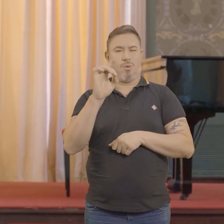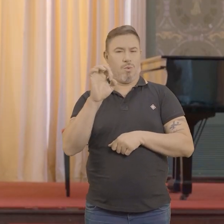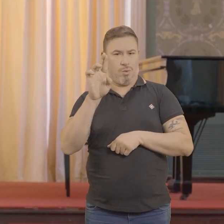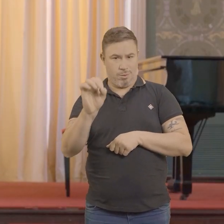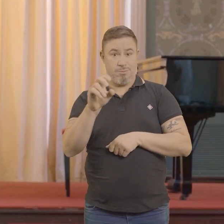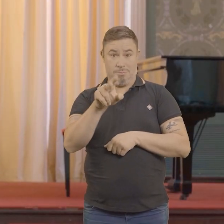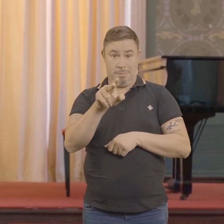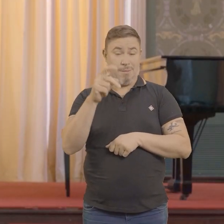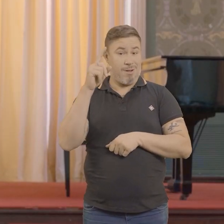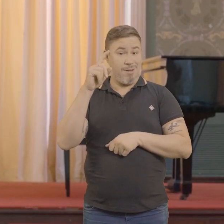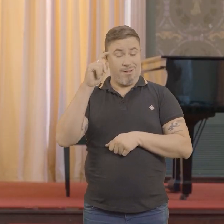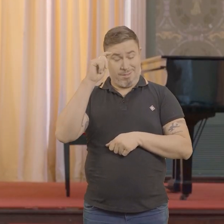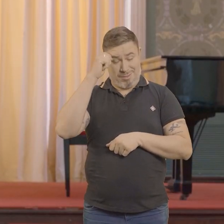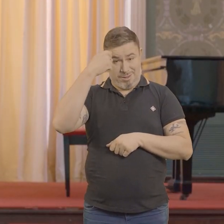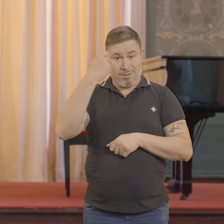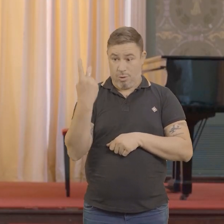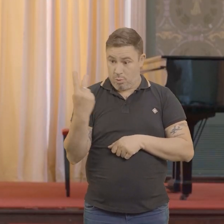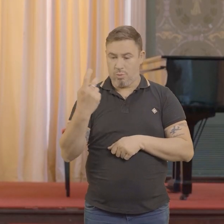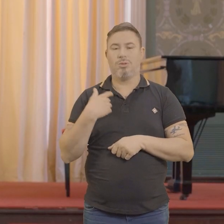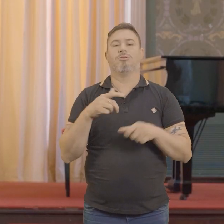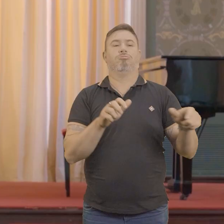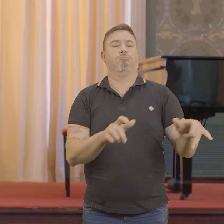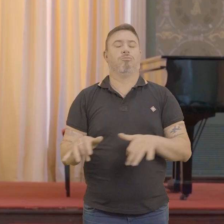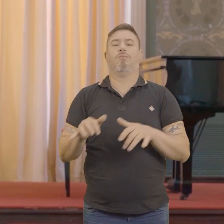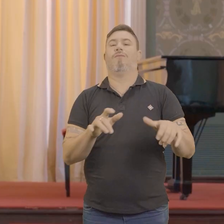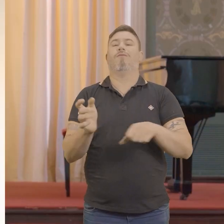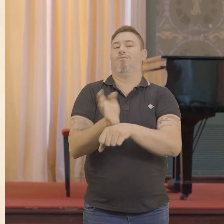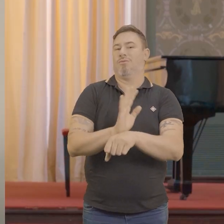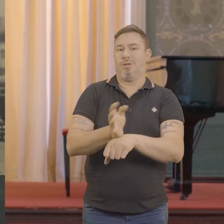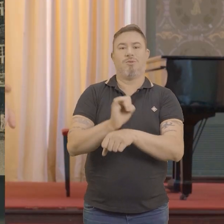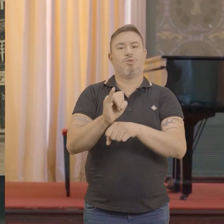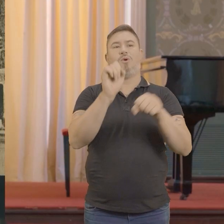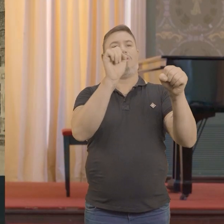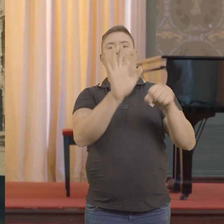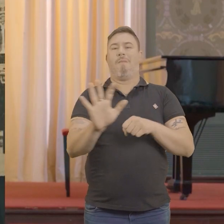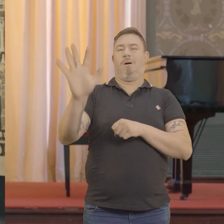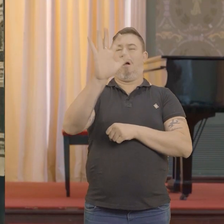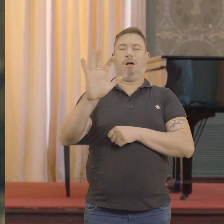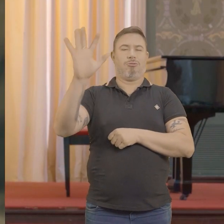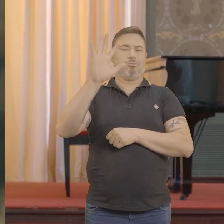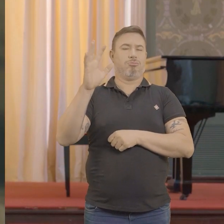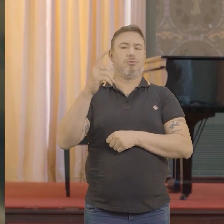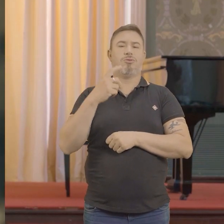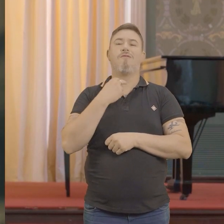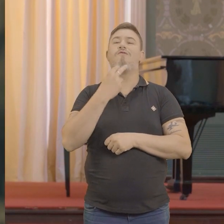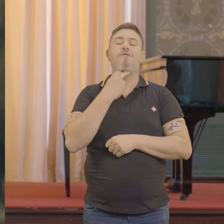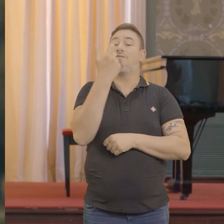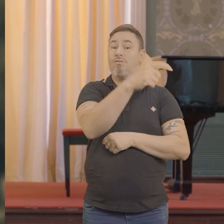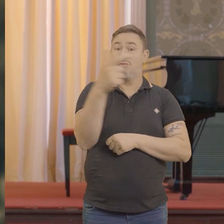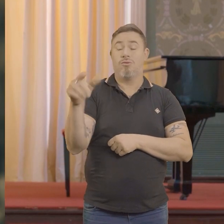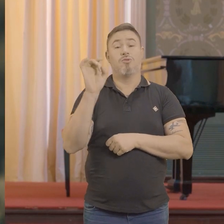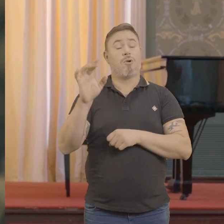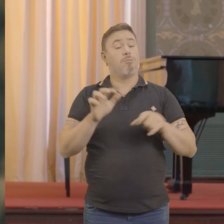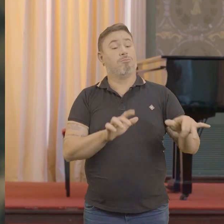cinema para imagem, né? Você tinha a Dona Maria de Lourdes Gondim, já tocando no Majestic. Então, você tem uma série de